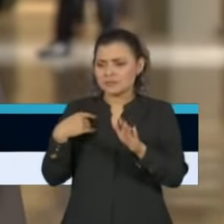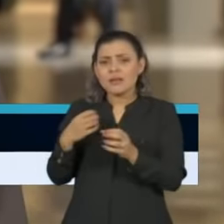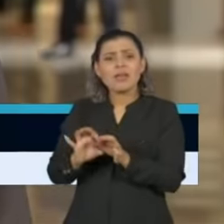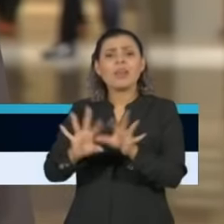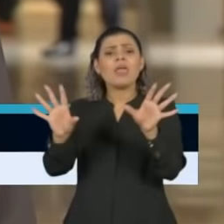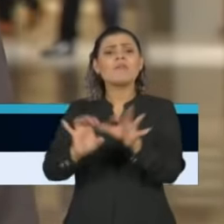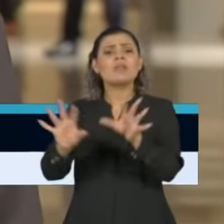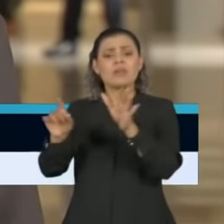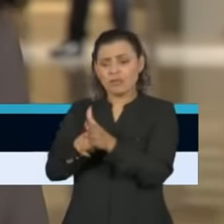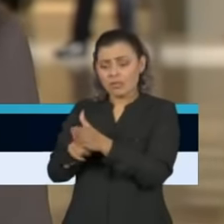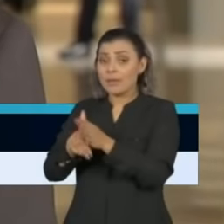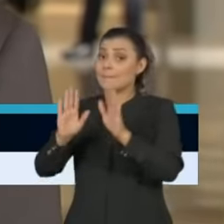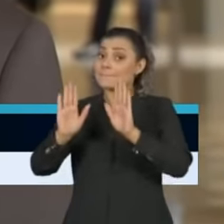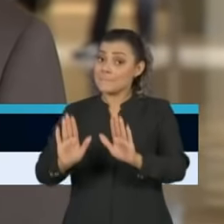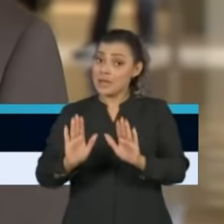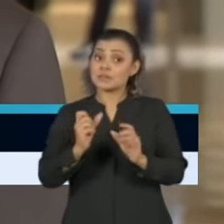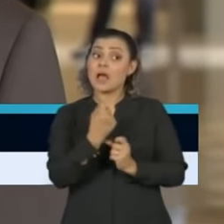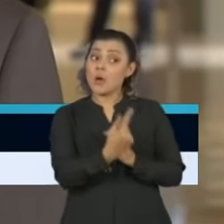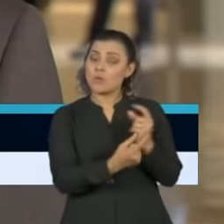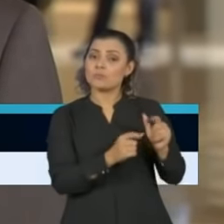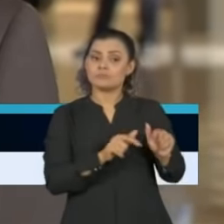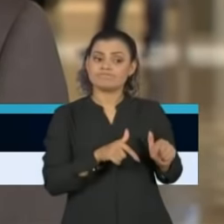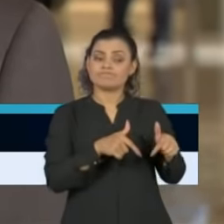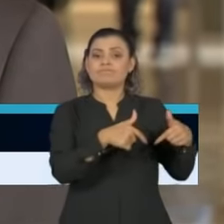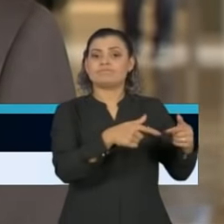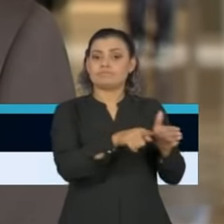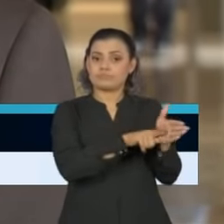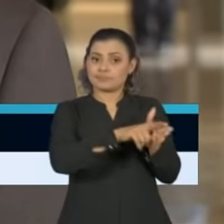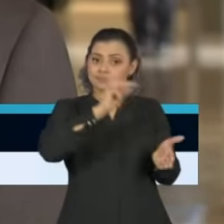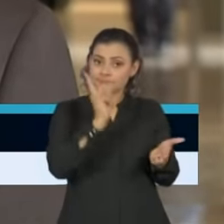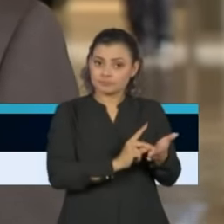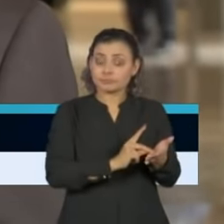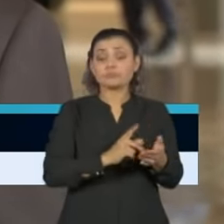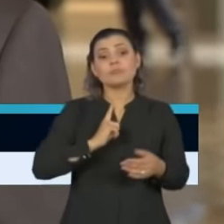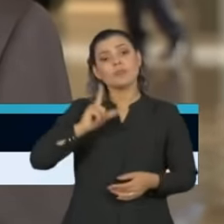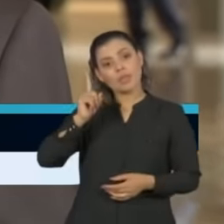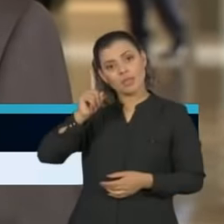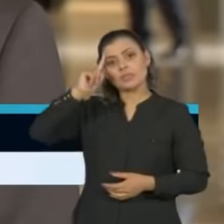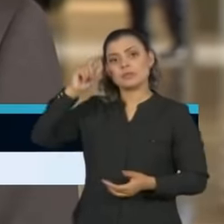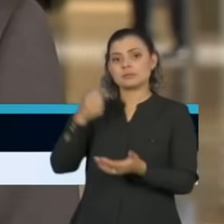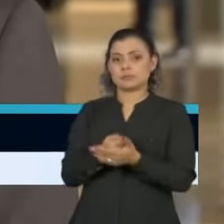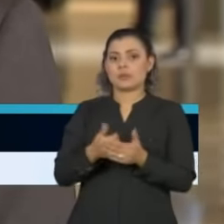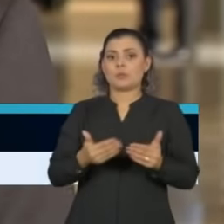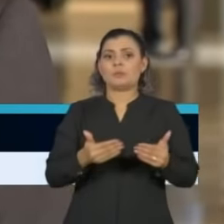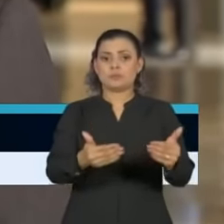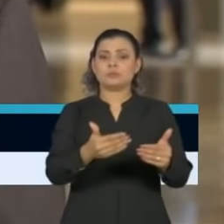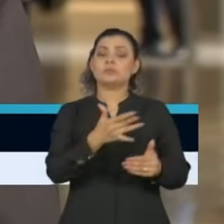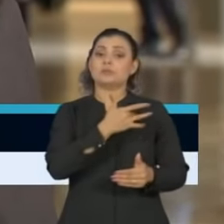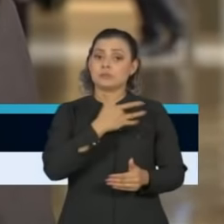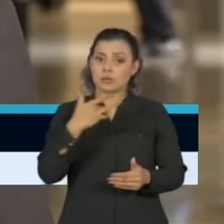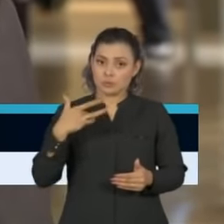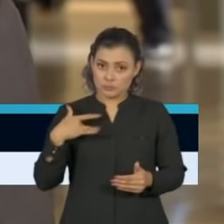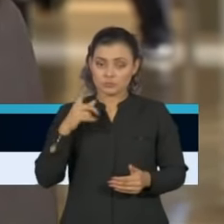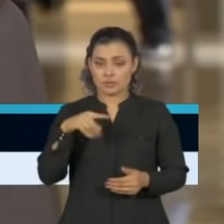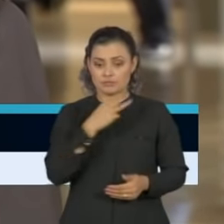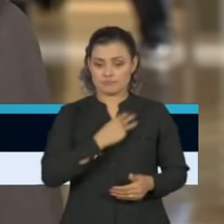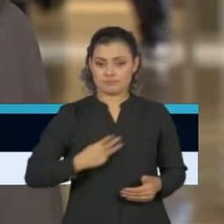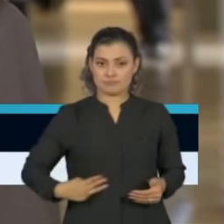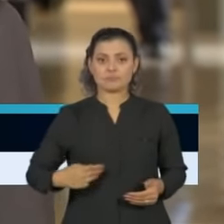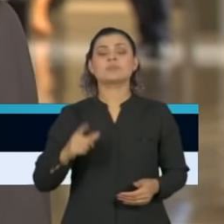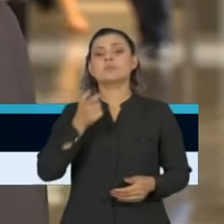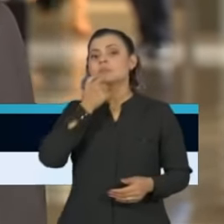é realizar e fazer os testes. Existe uma decisão do ministro da Saúde de ontem que os testes devem